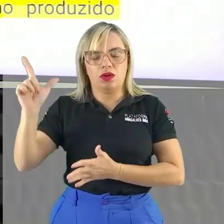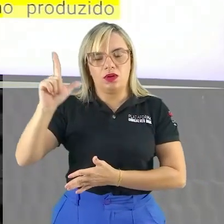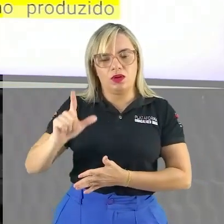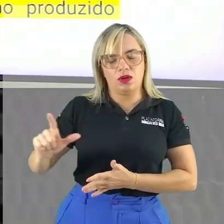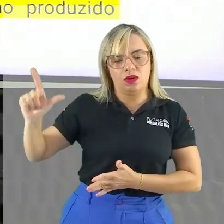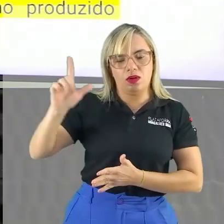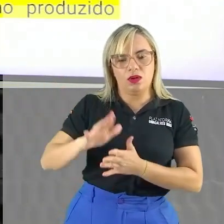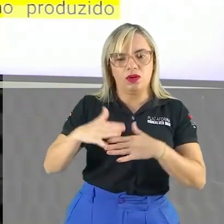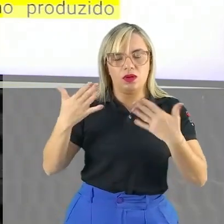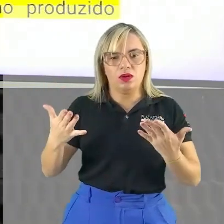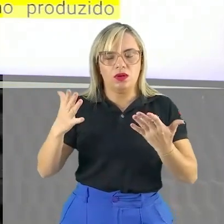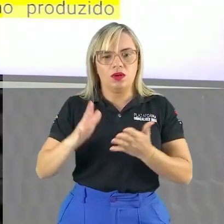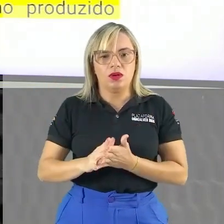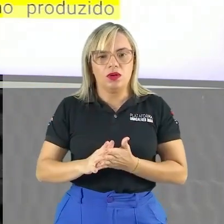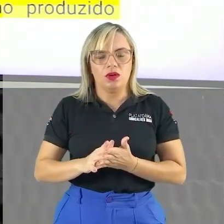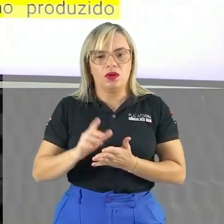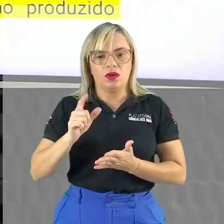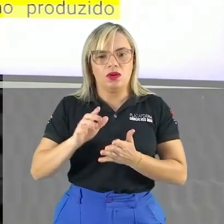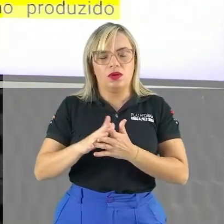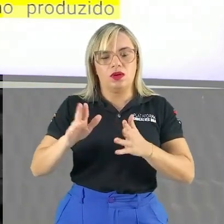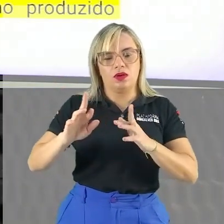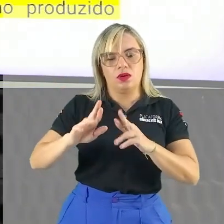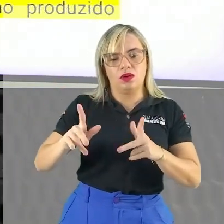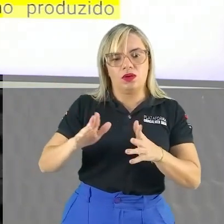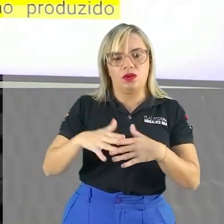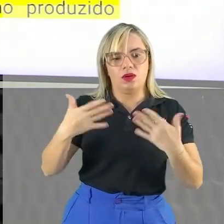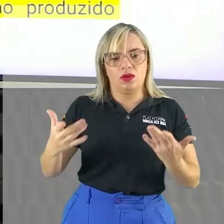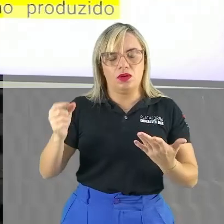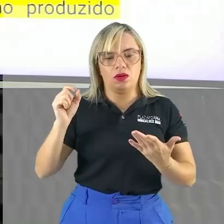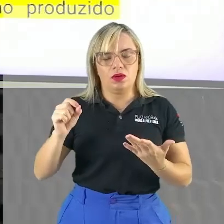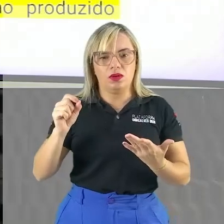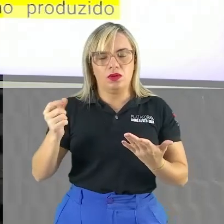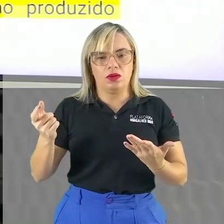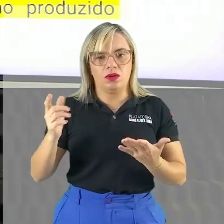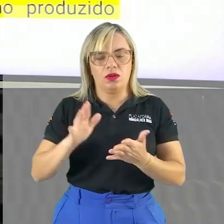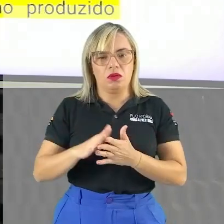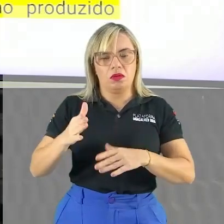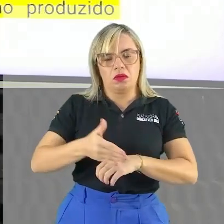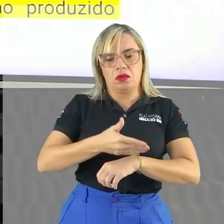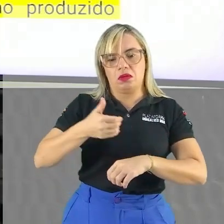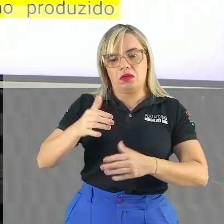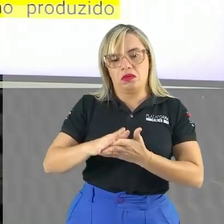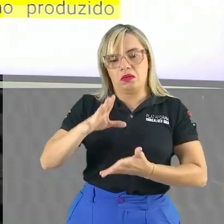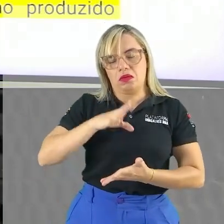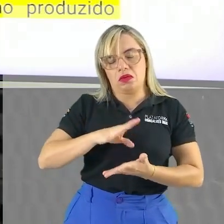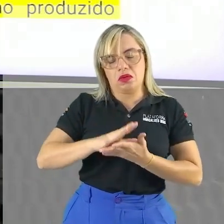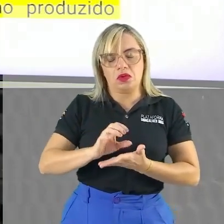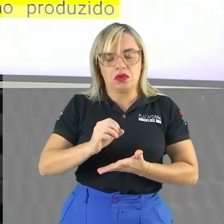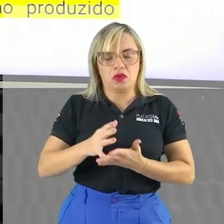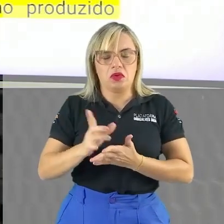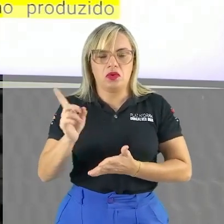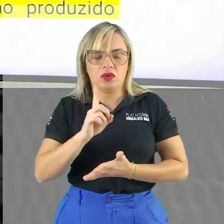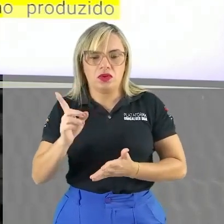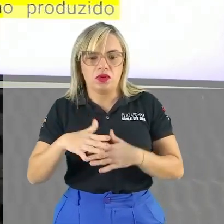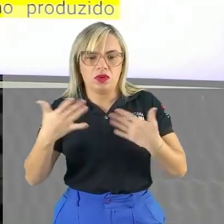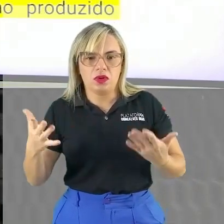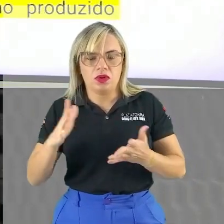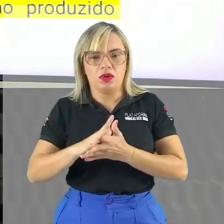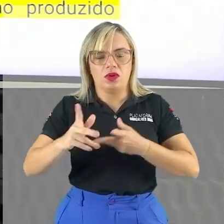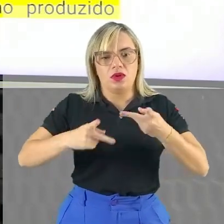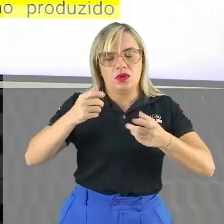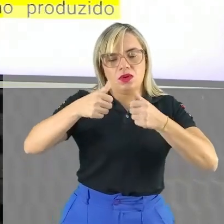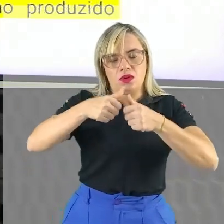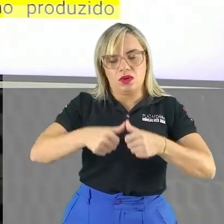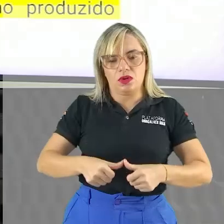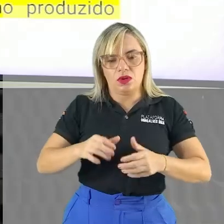literariamente para que então se diferenciasse. Então, se é melhor o português falado ou não, isso é algo que ficou. E